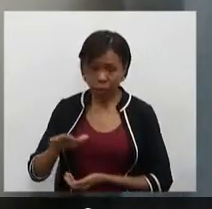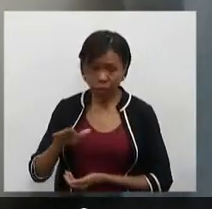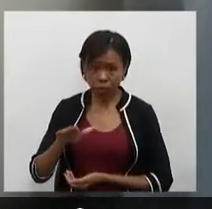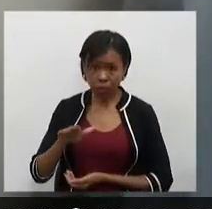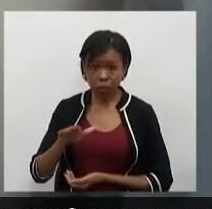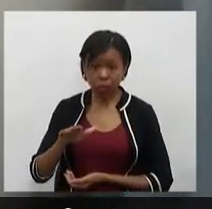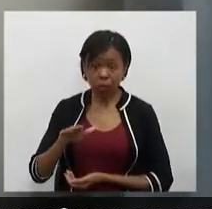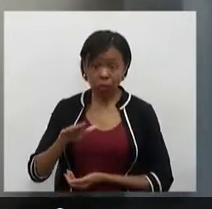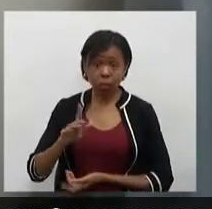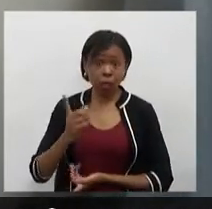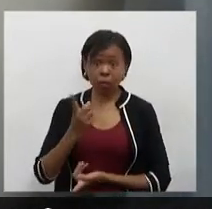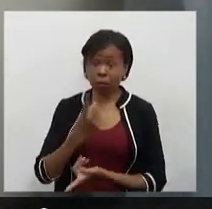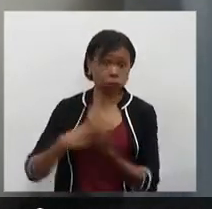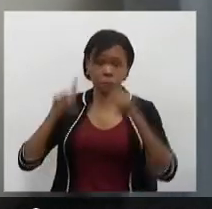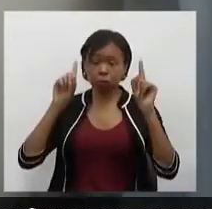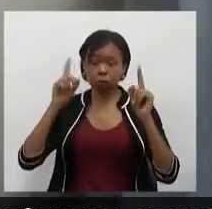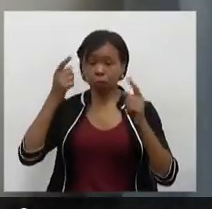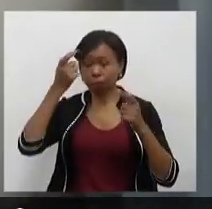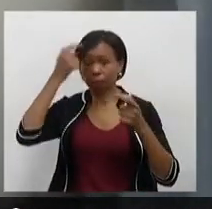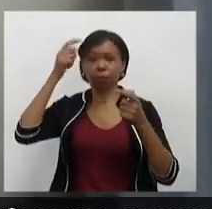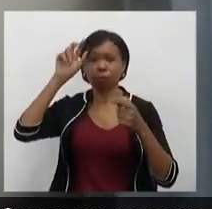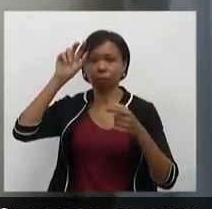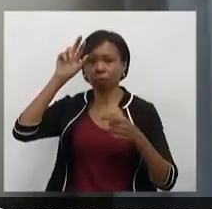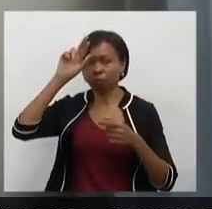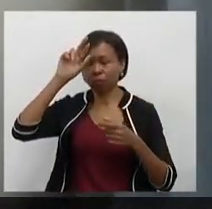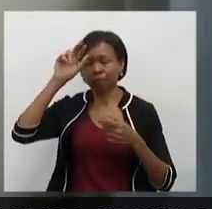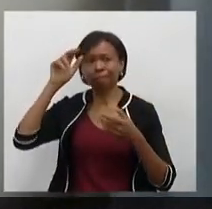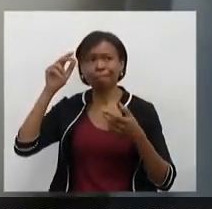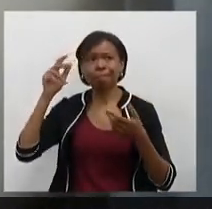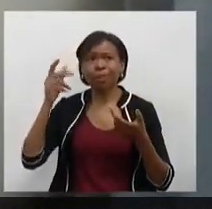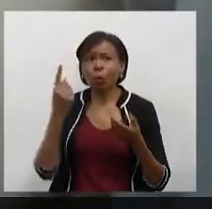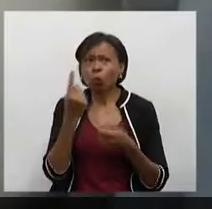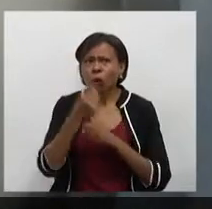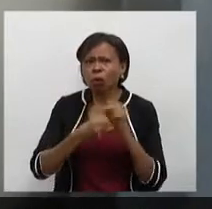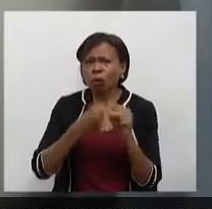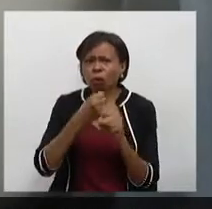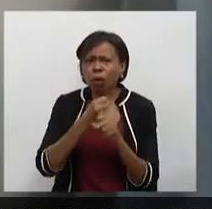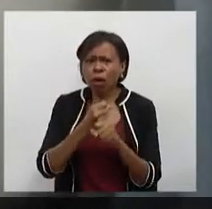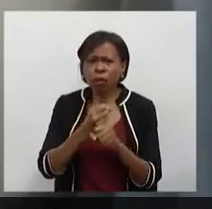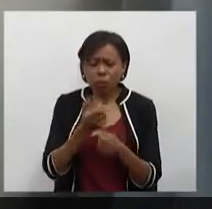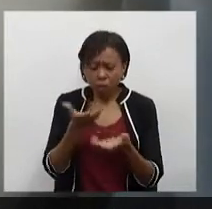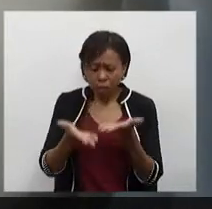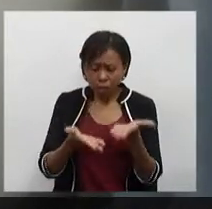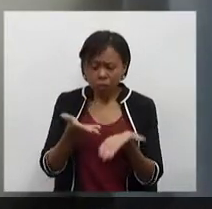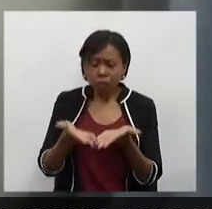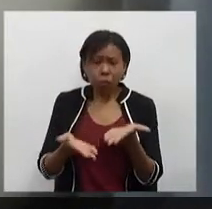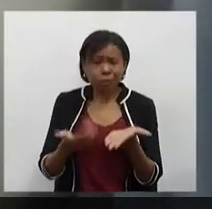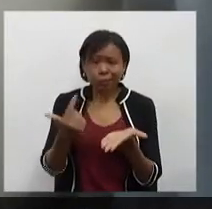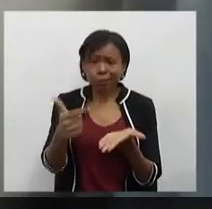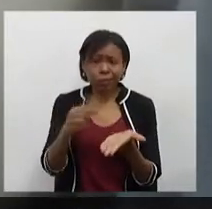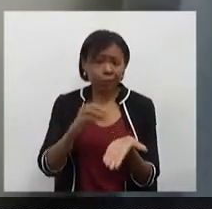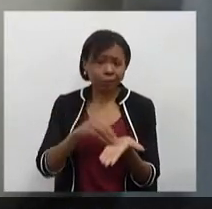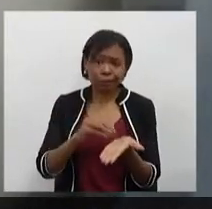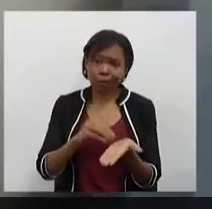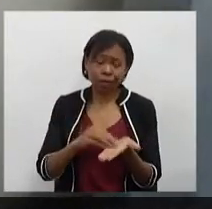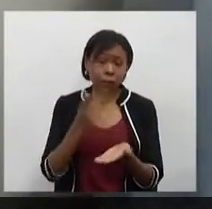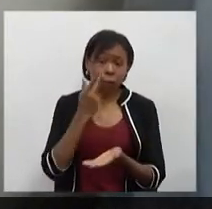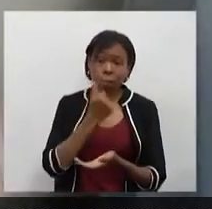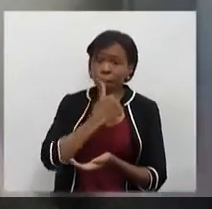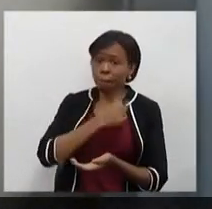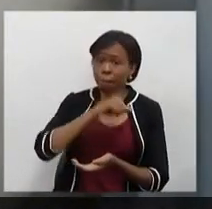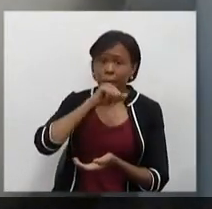tratamento, sem atendimento psicológico, e assim, os pais perderam sua saúde mental, né? Assim,